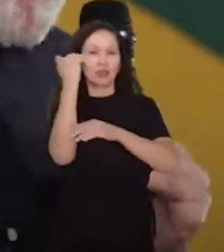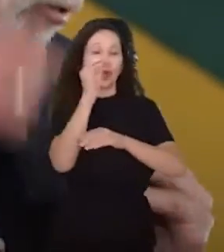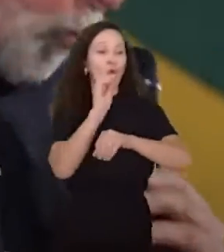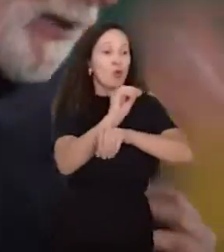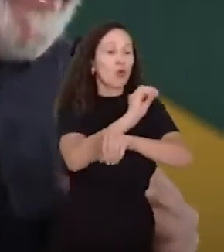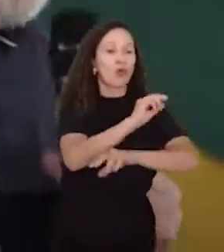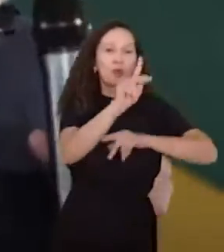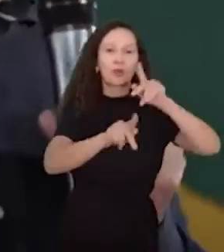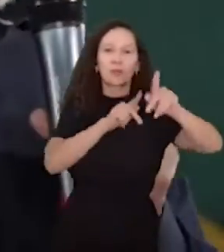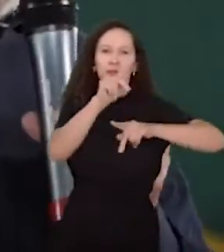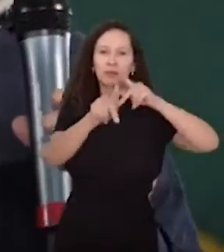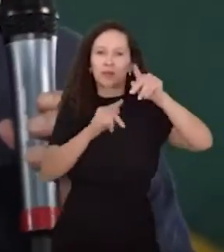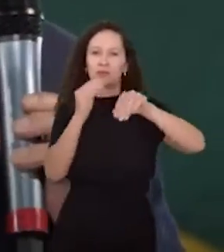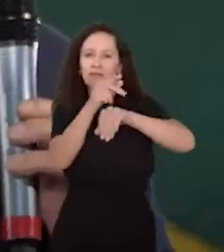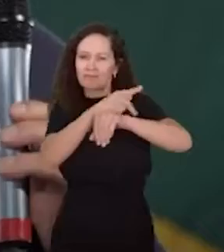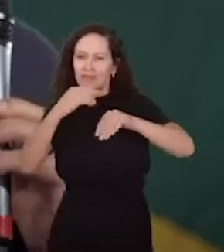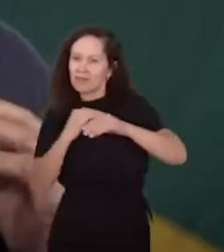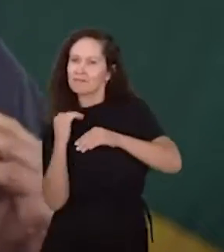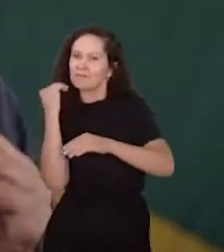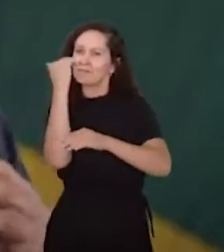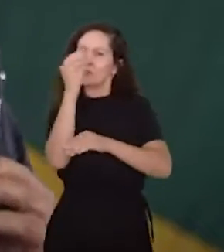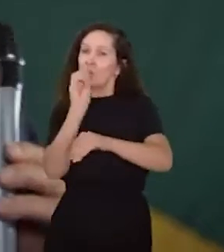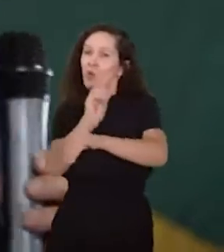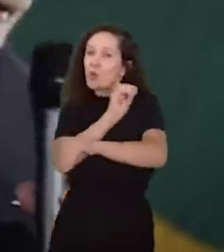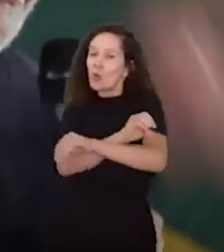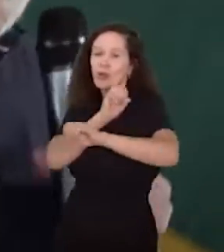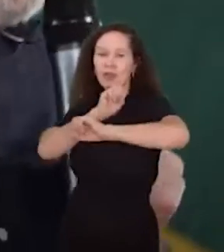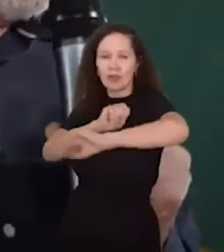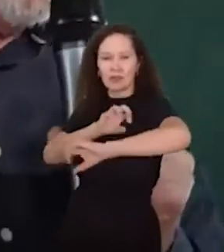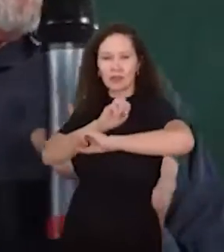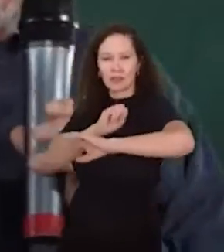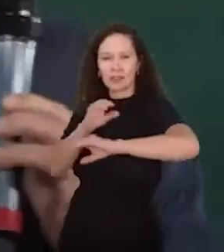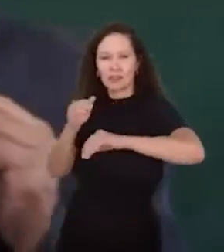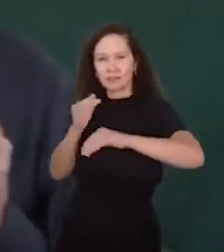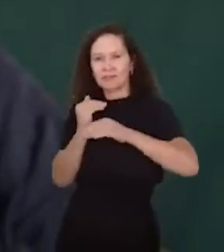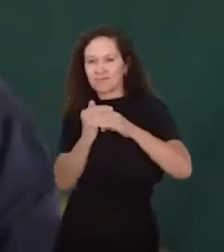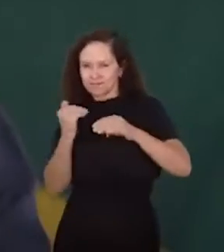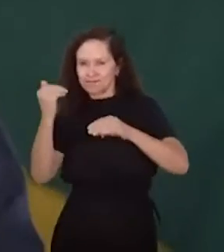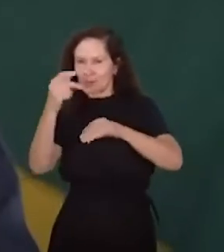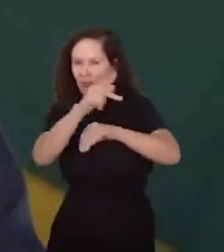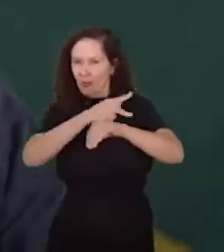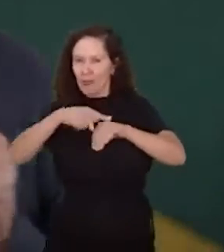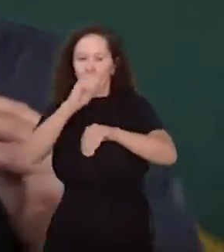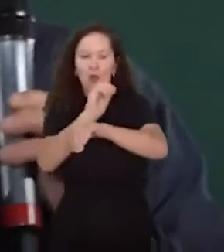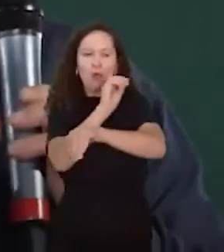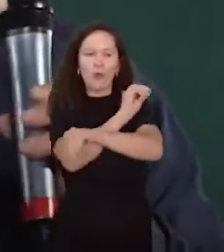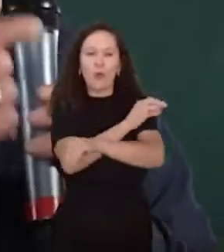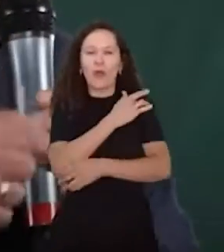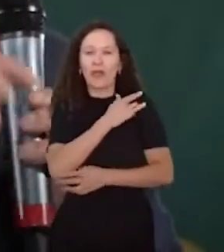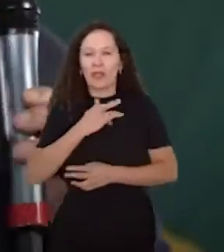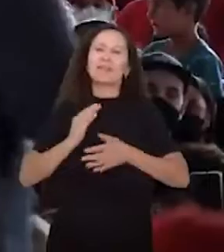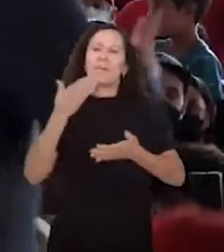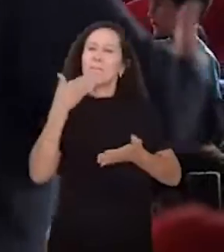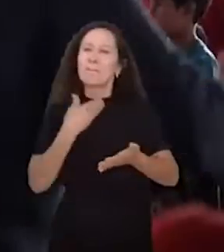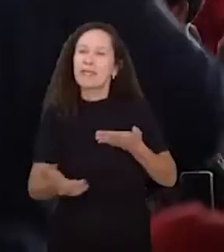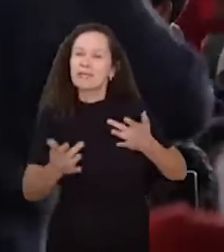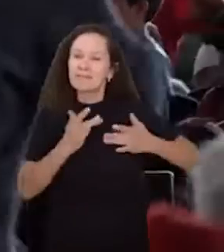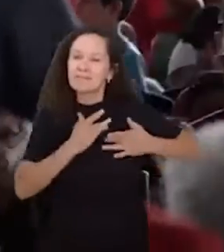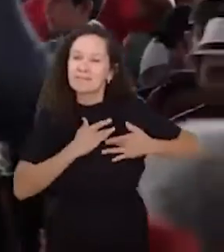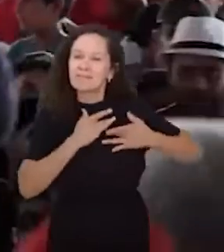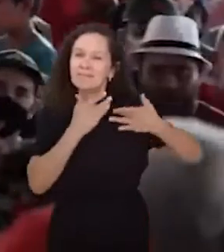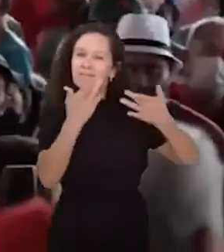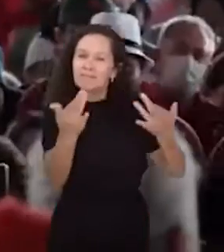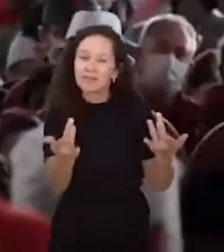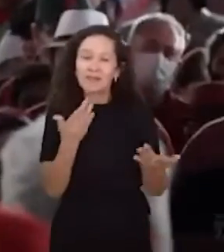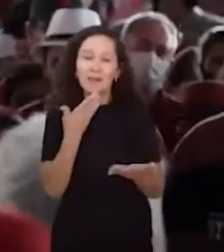país soberano cuida da educação. Um país soberano cuida da saúde. Um país soberano, o governo decide